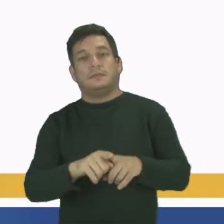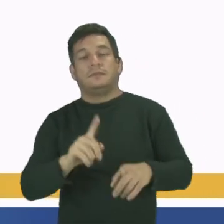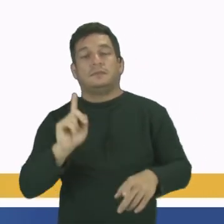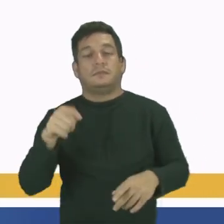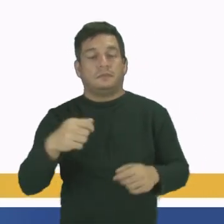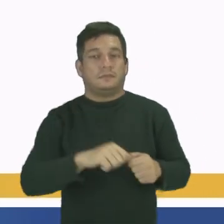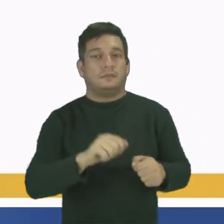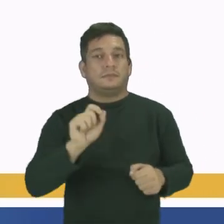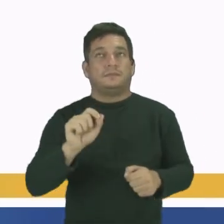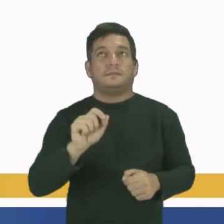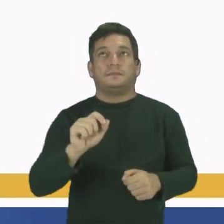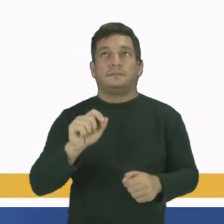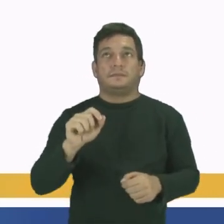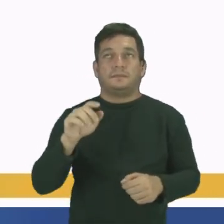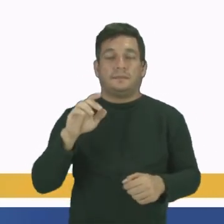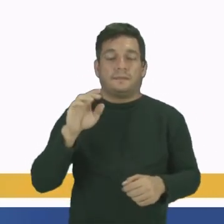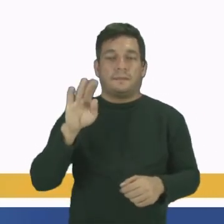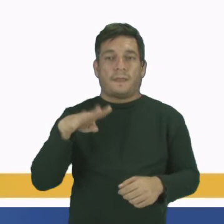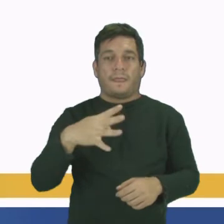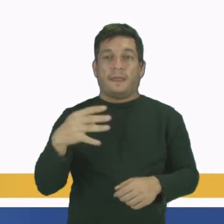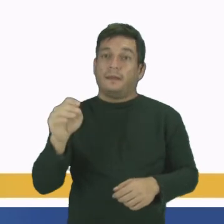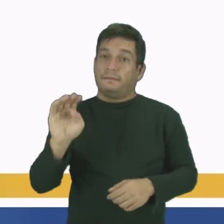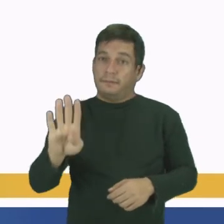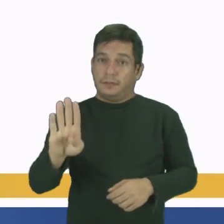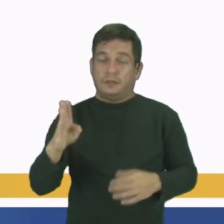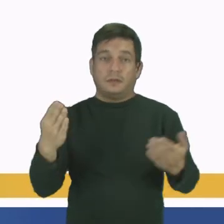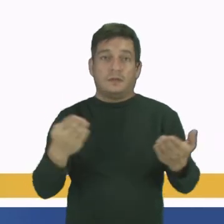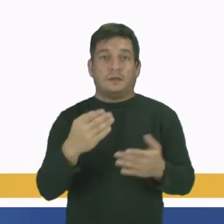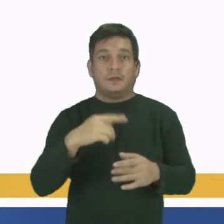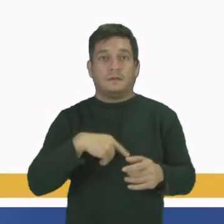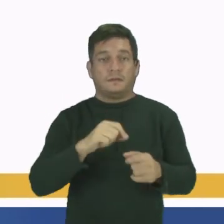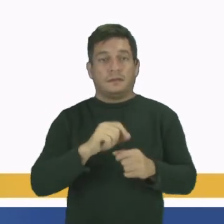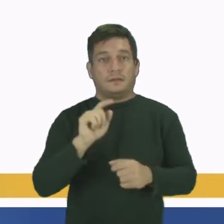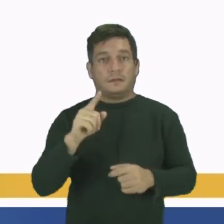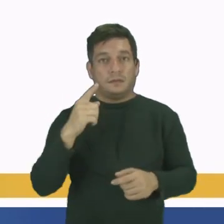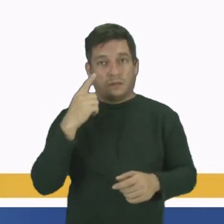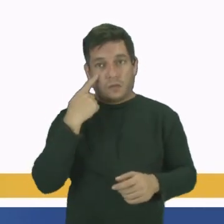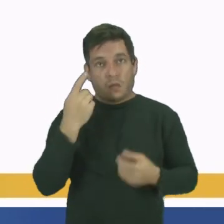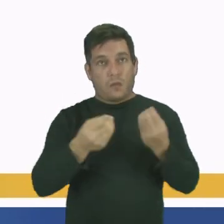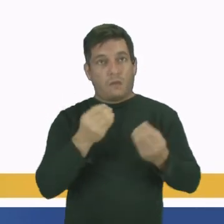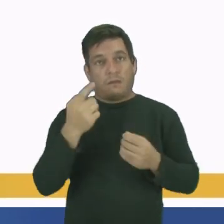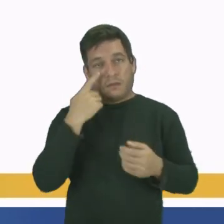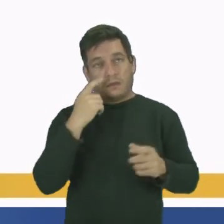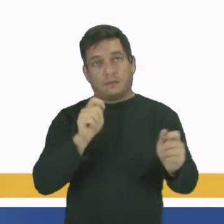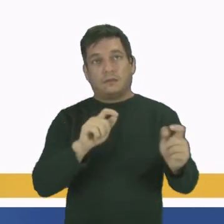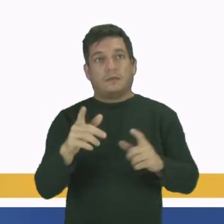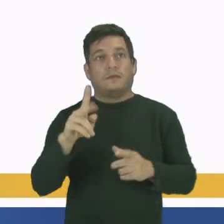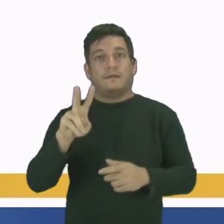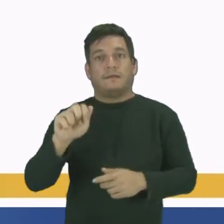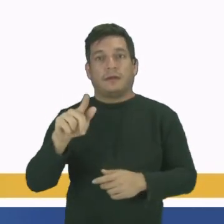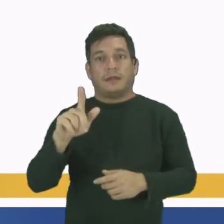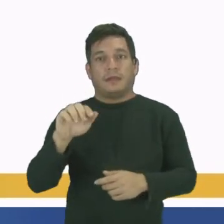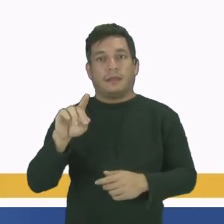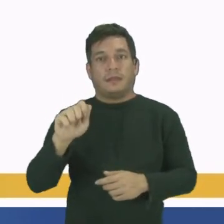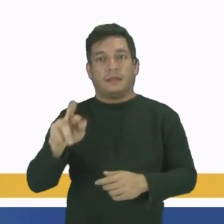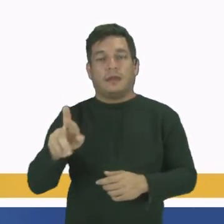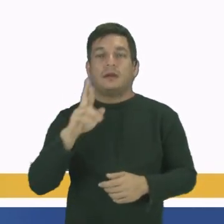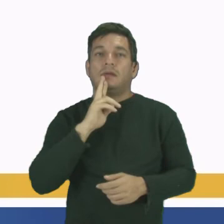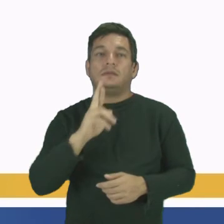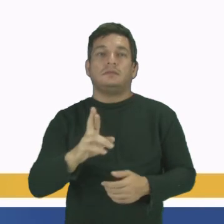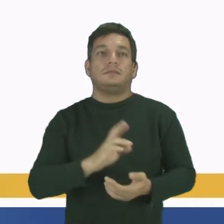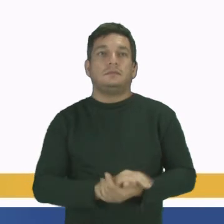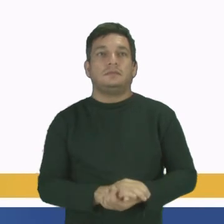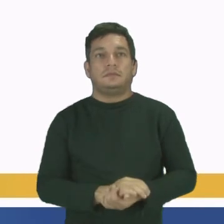nós fizemos a determinante da matriz B. Agora nós temos que validar isso. Então, acompanhe comigo como vai ficar essa